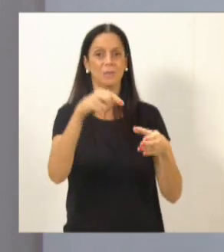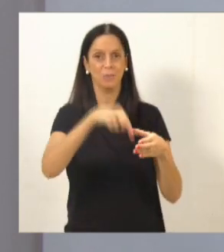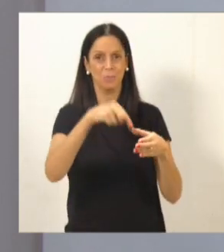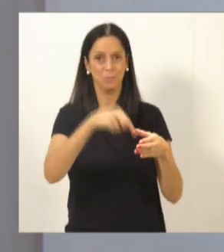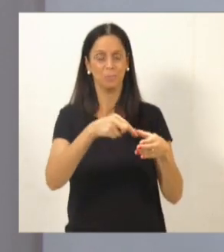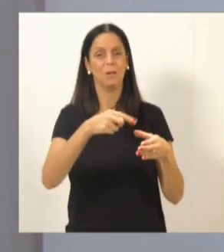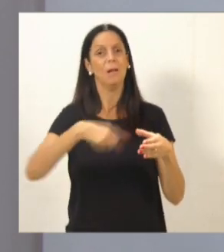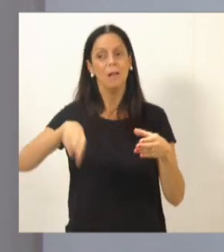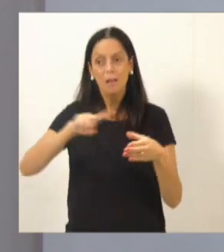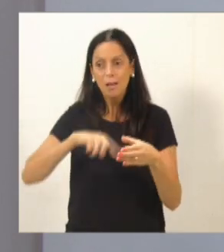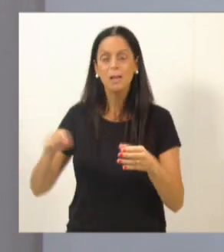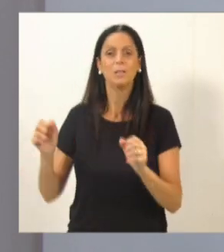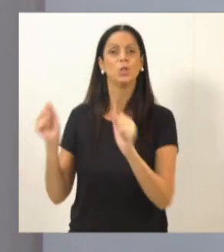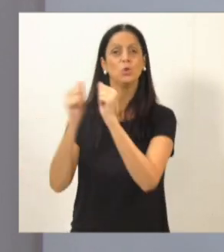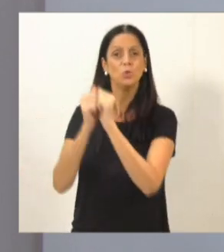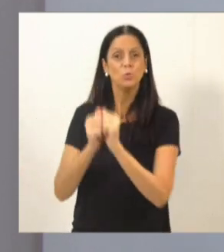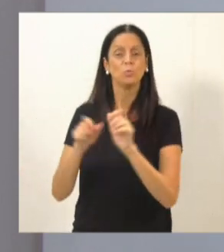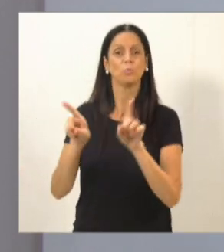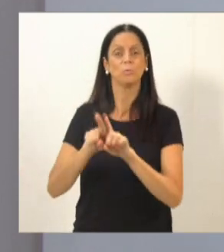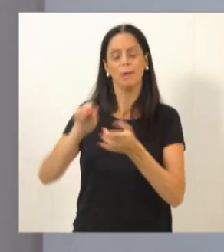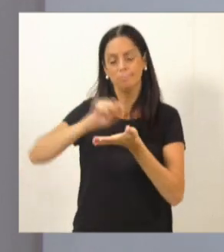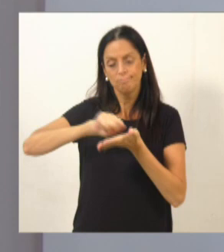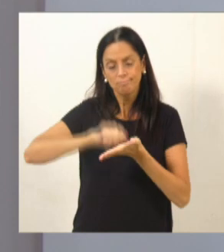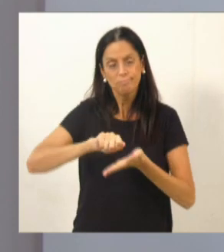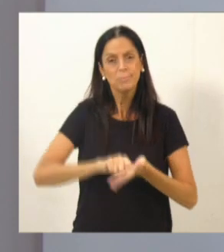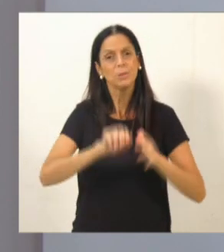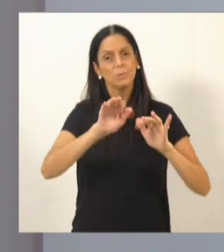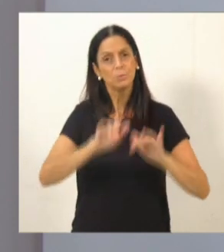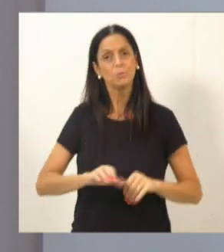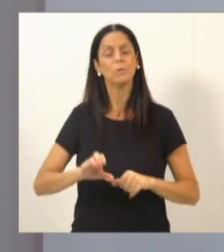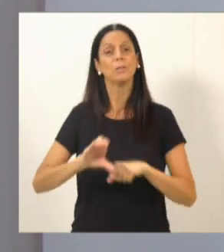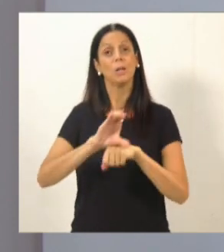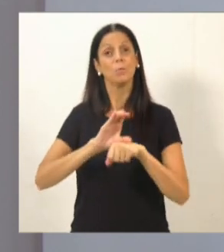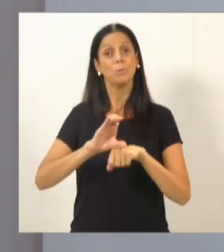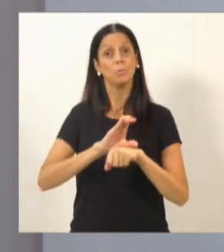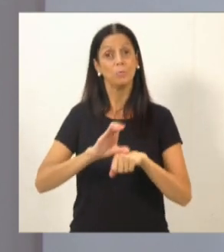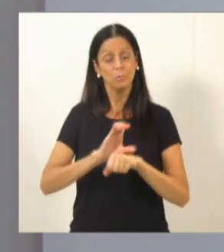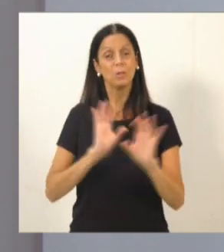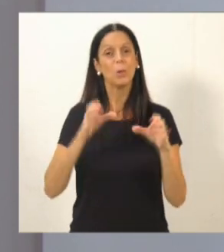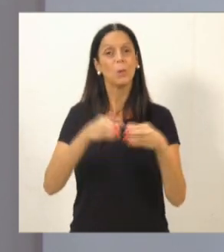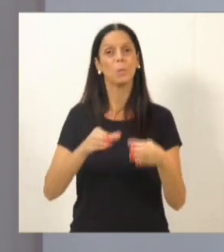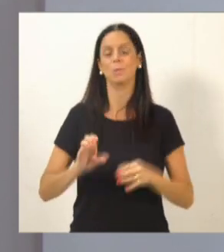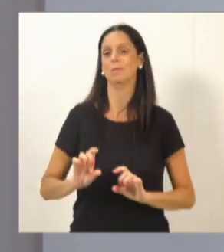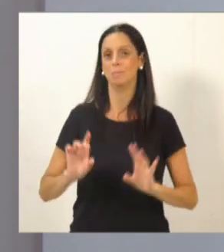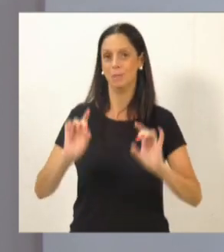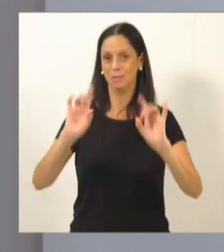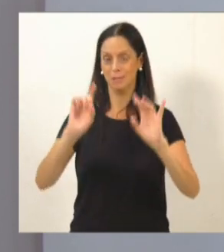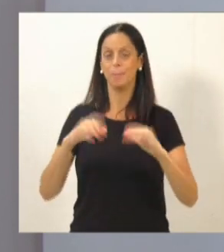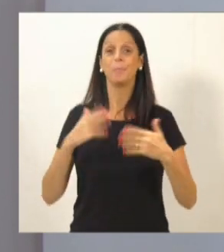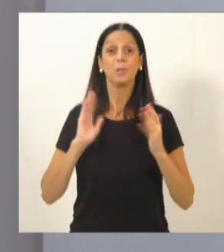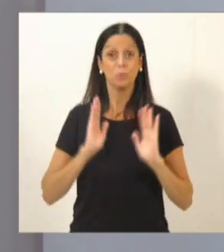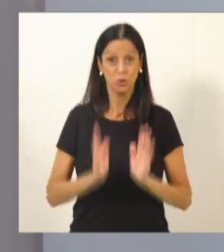subscreverem a constituição dessa comissão especial. Já passei para a vereadora